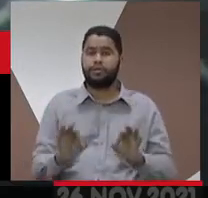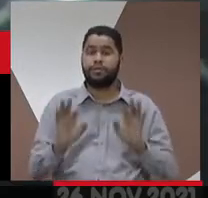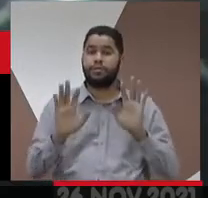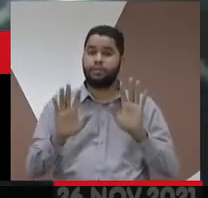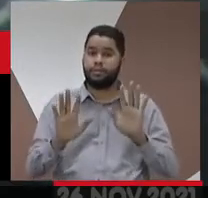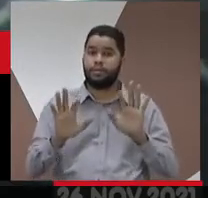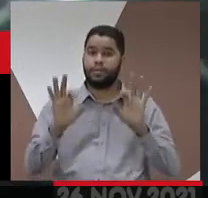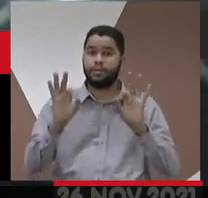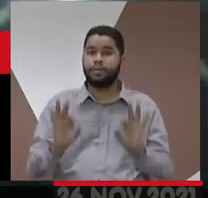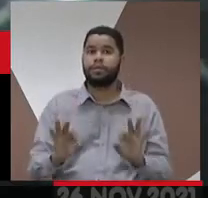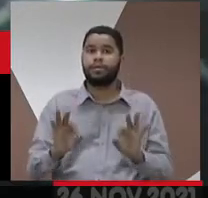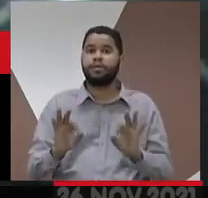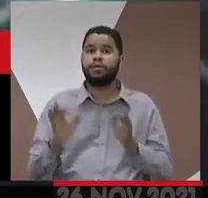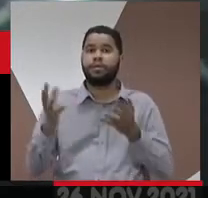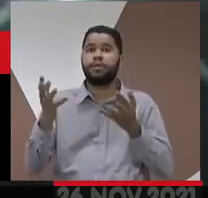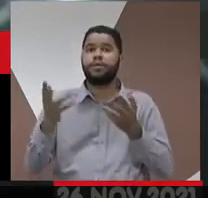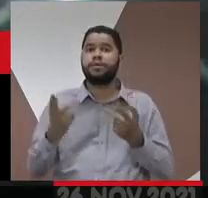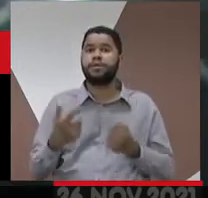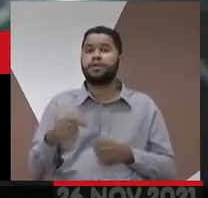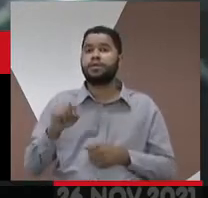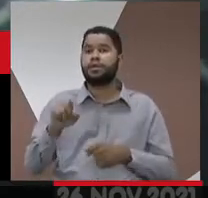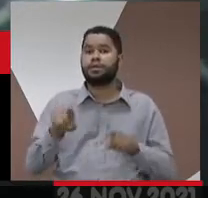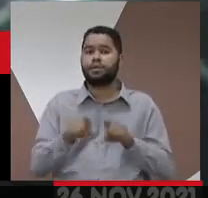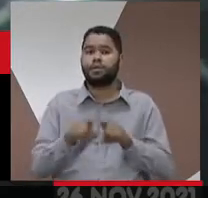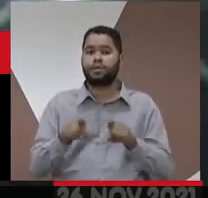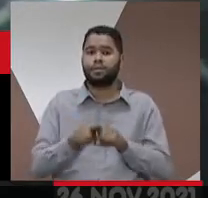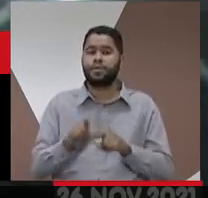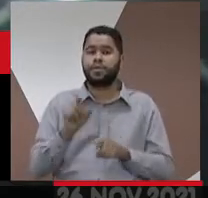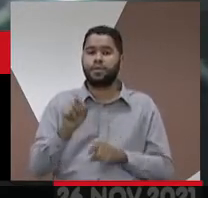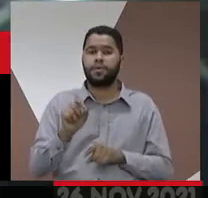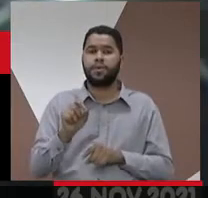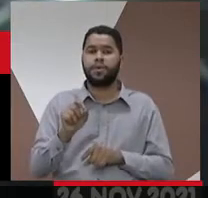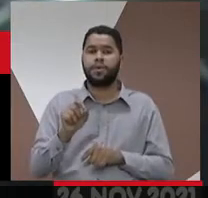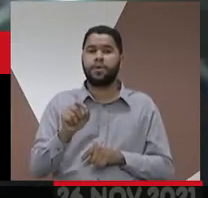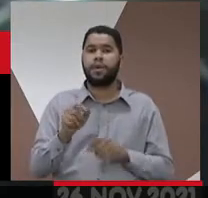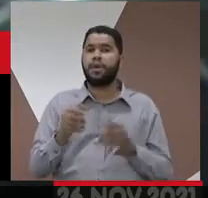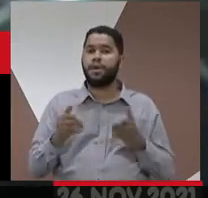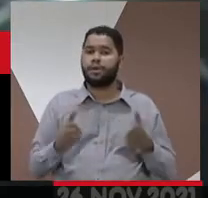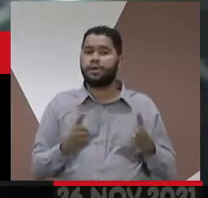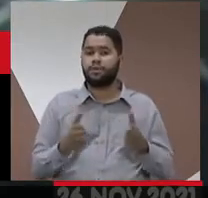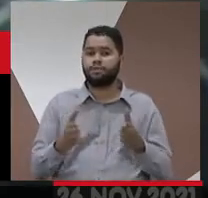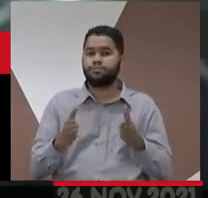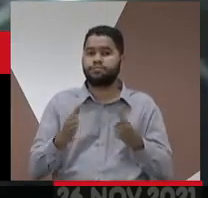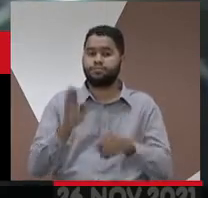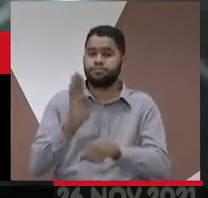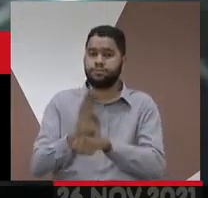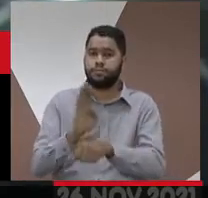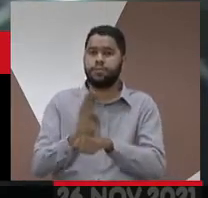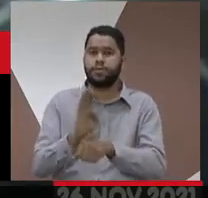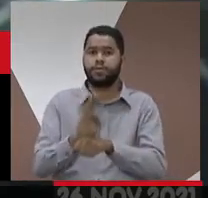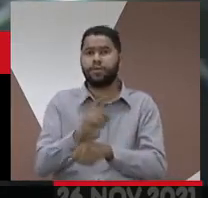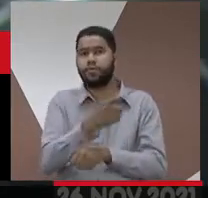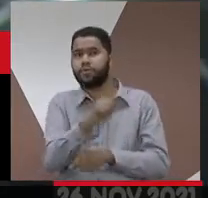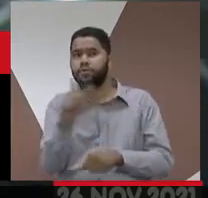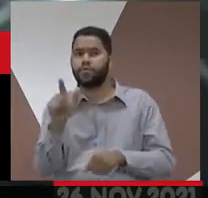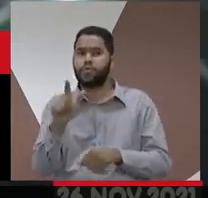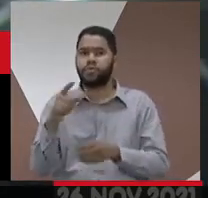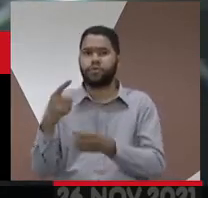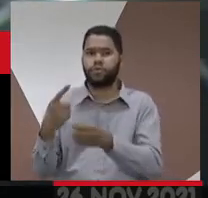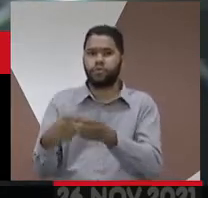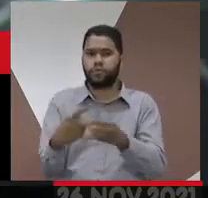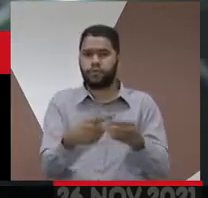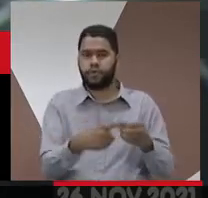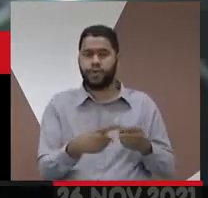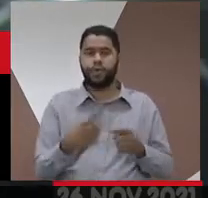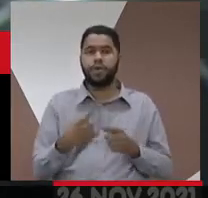tenho certeza que vai entender também que esse é o melhor traçado, esse de Betim e dos demais municípios.